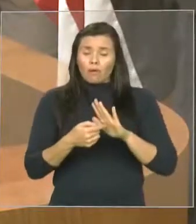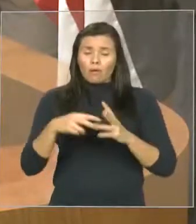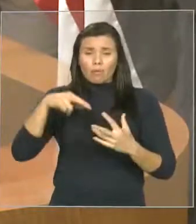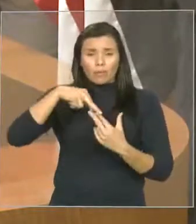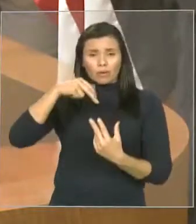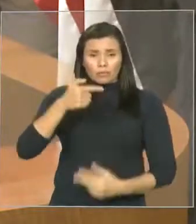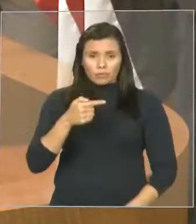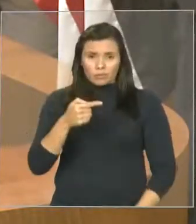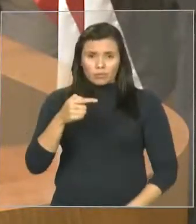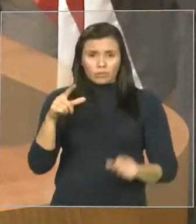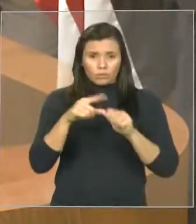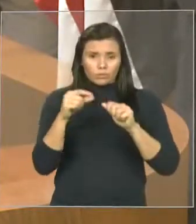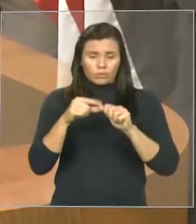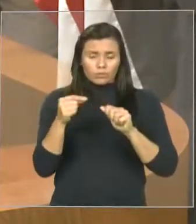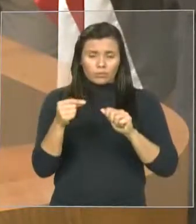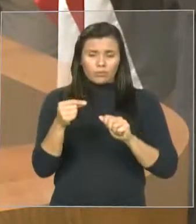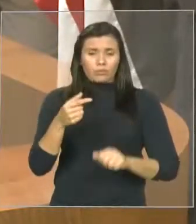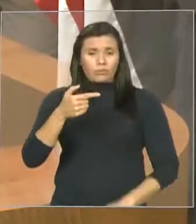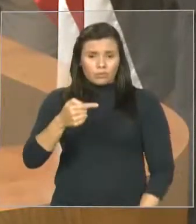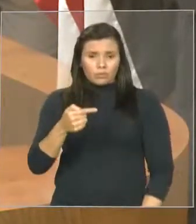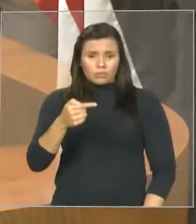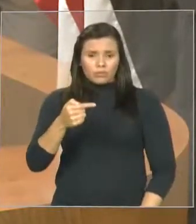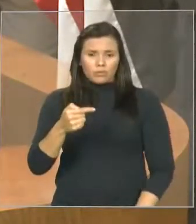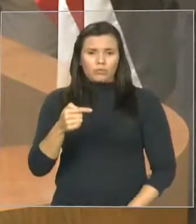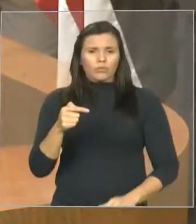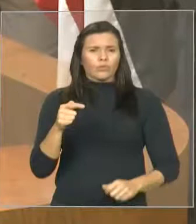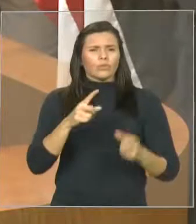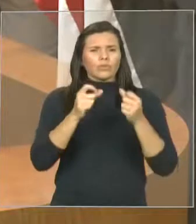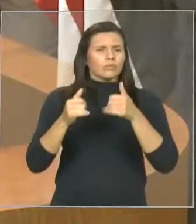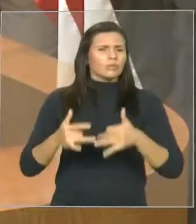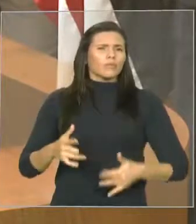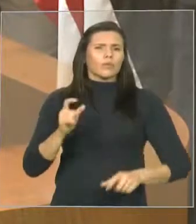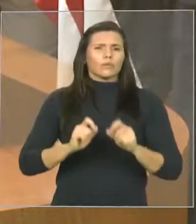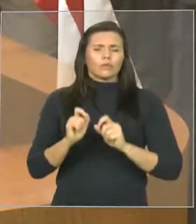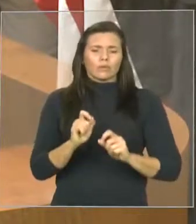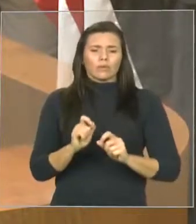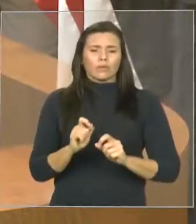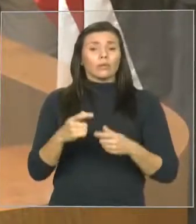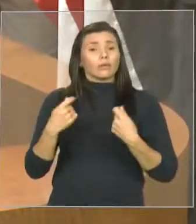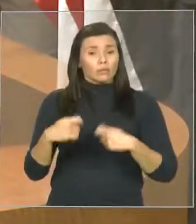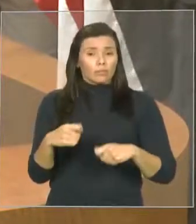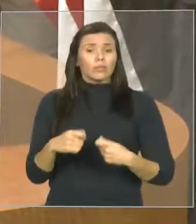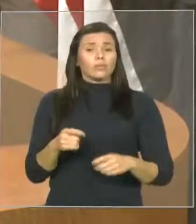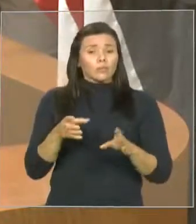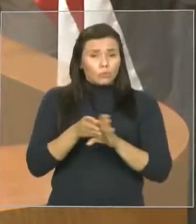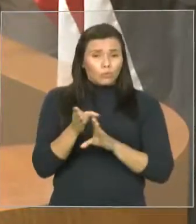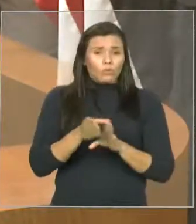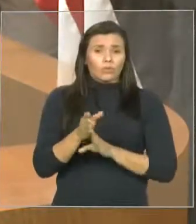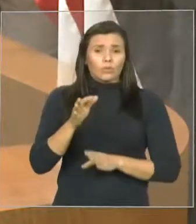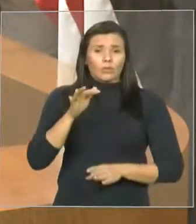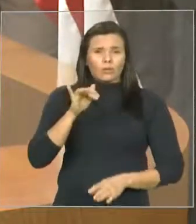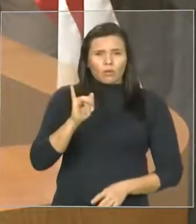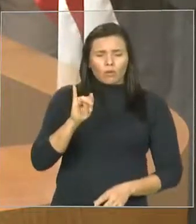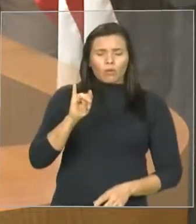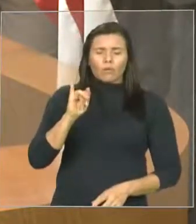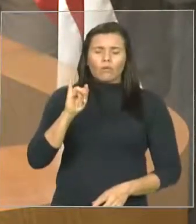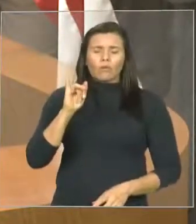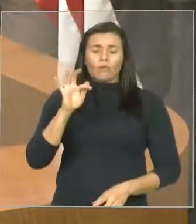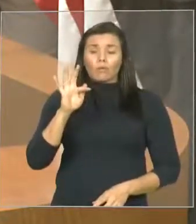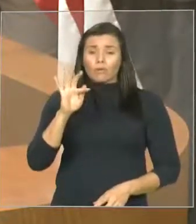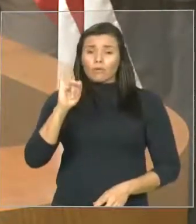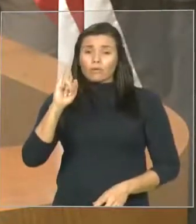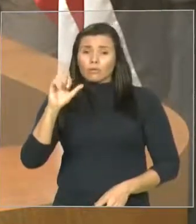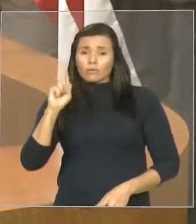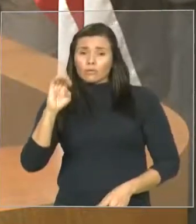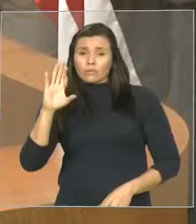do artigo 7º, tratava exatamente da necessidade do Conselho Fiscal apresentar relatório ou